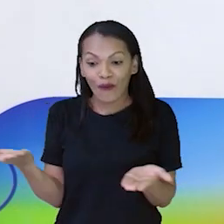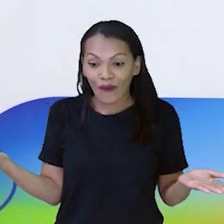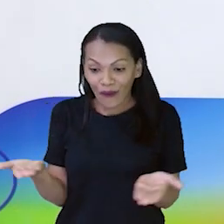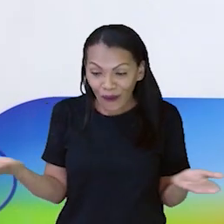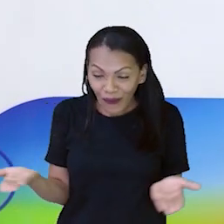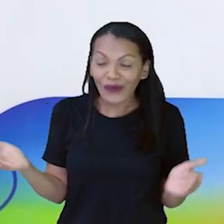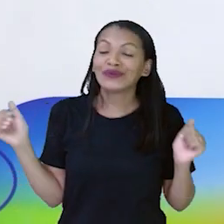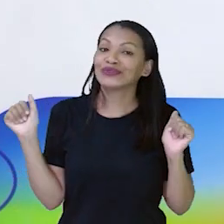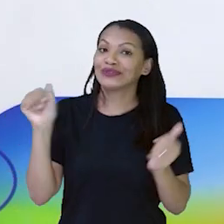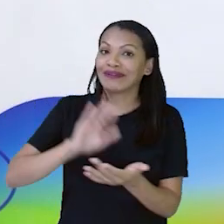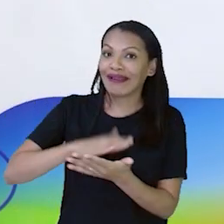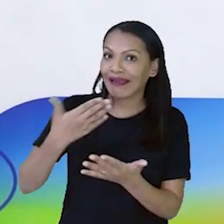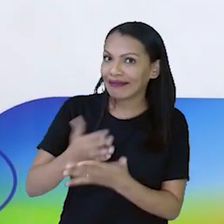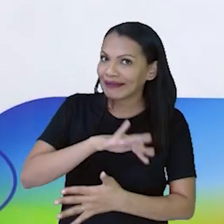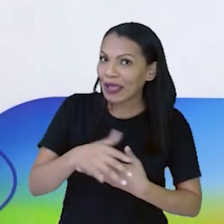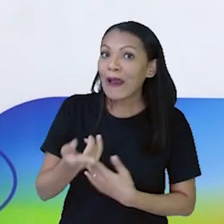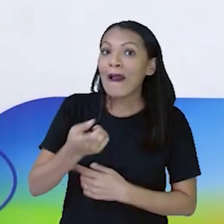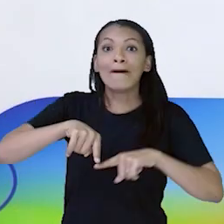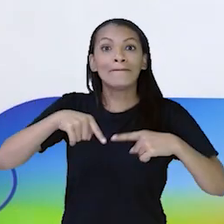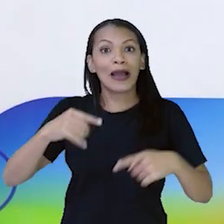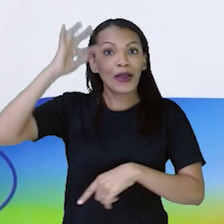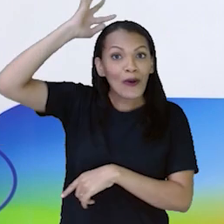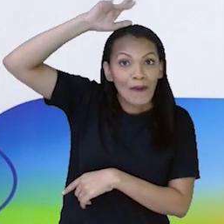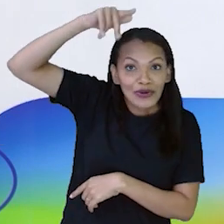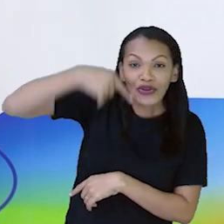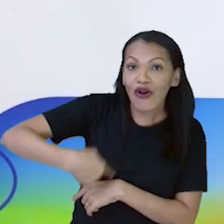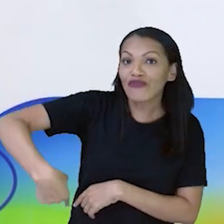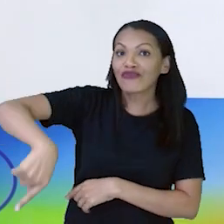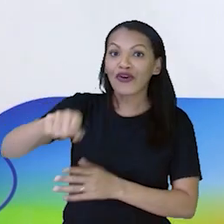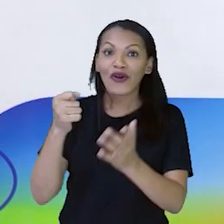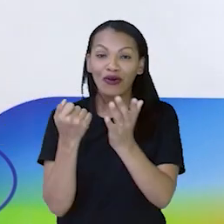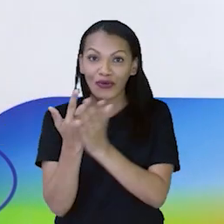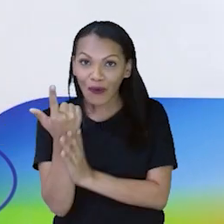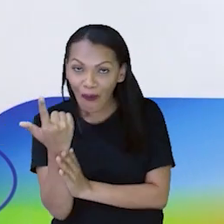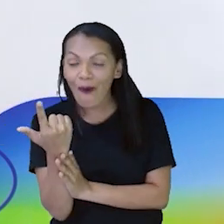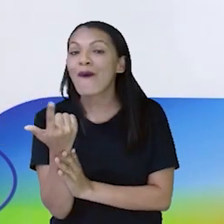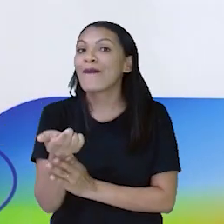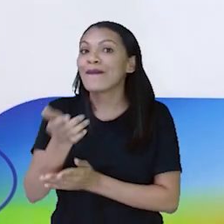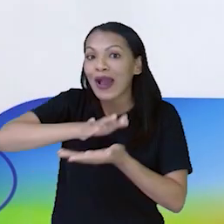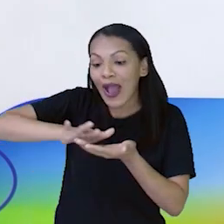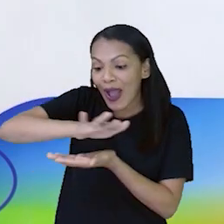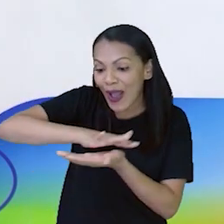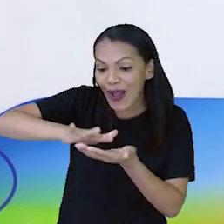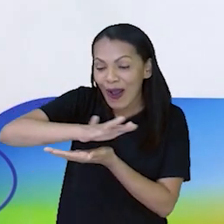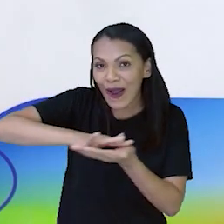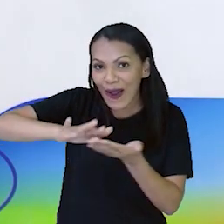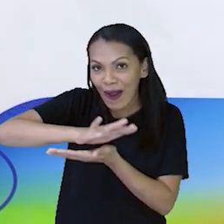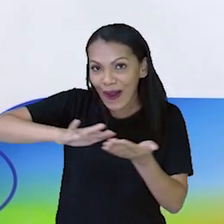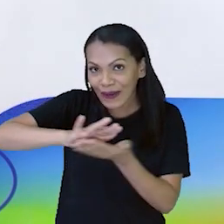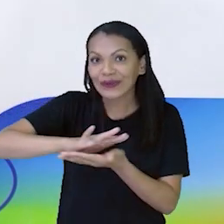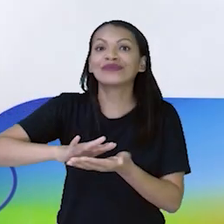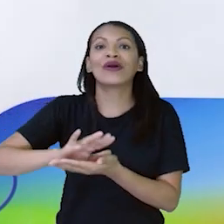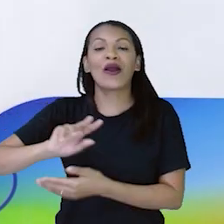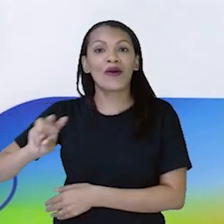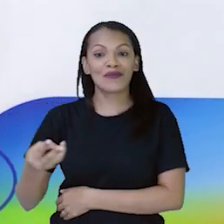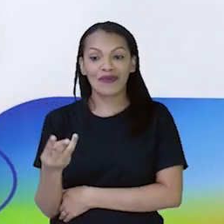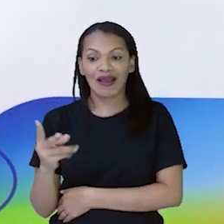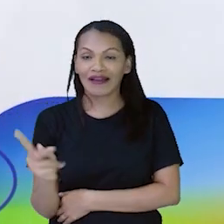intérprete seria o Bruno, mas o Bruno foi comprar o brigadeiro. Quem está aqui hoje é a Maria Helena, que seja...